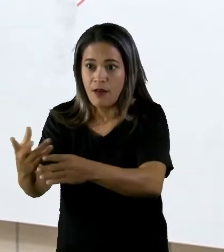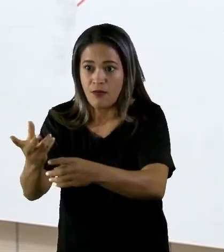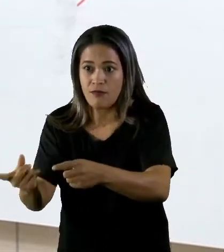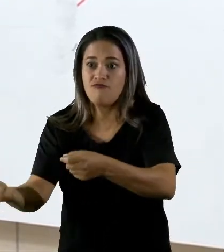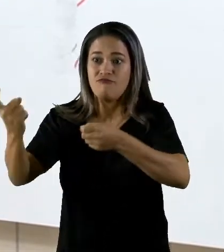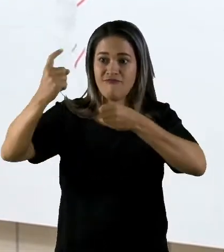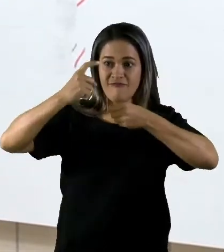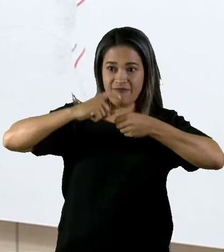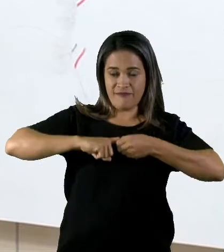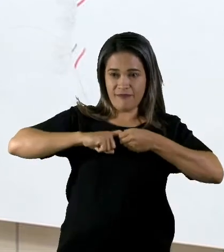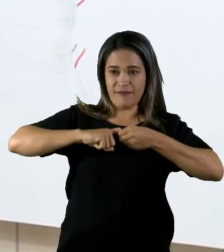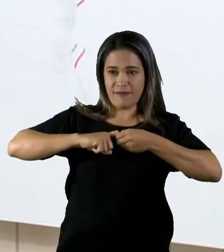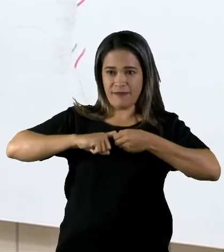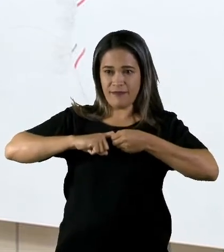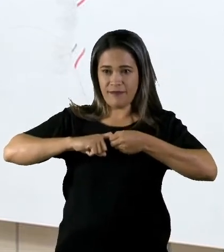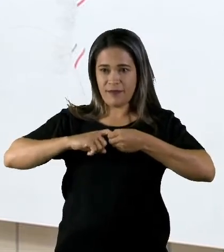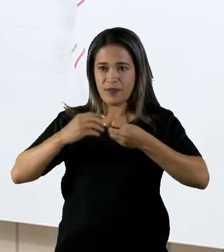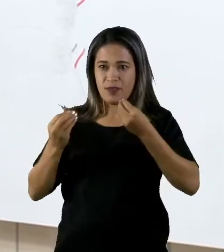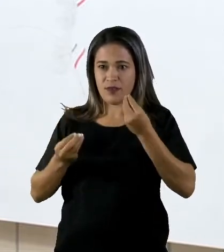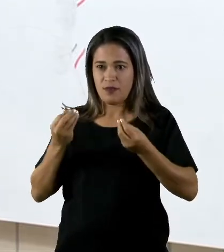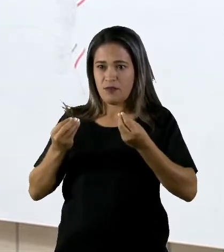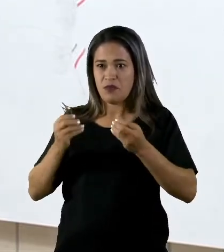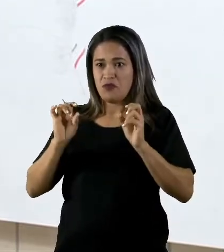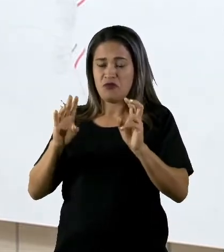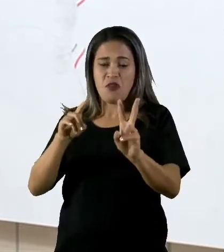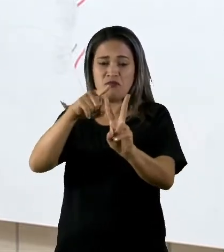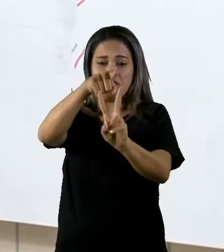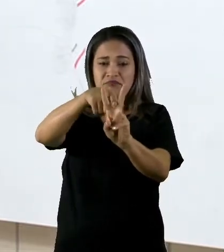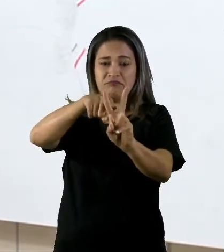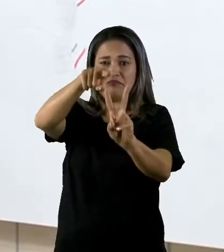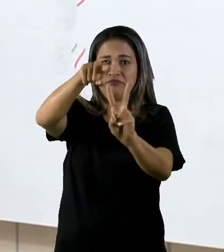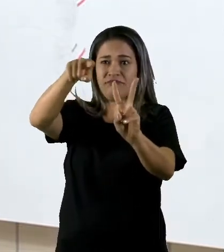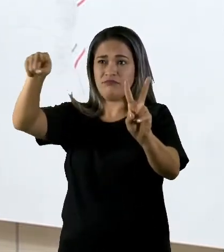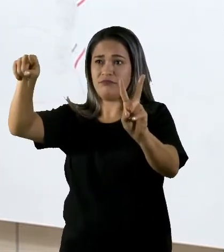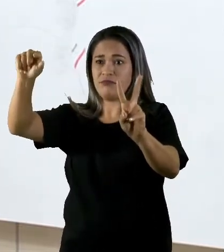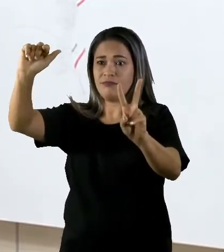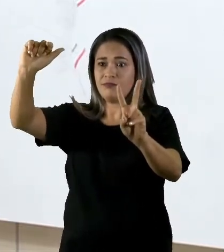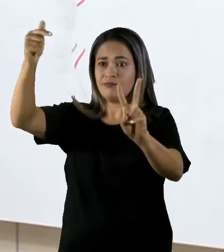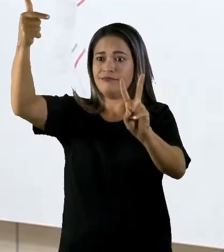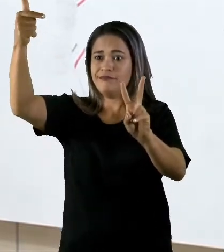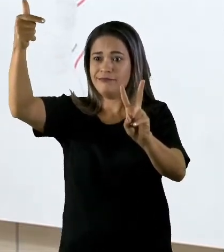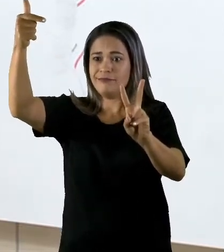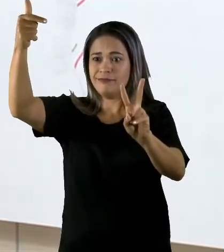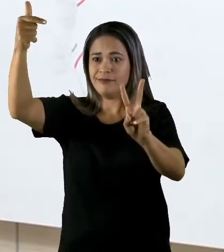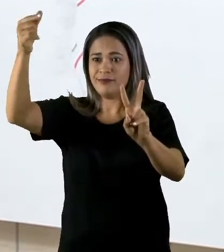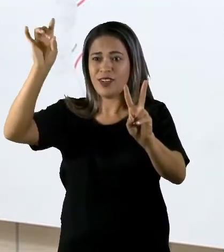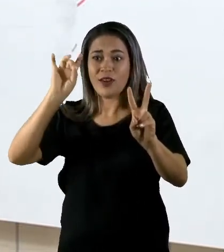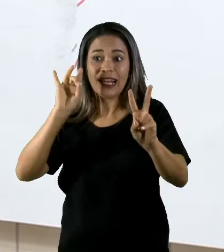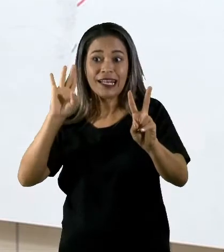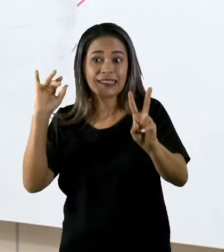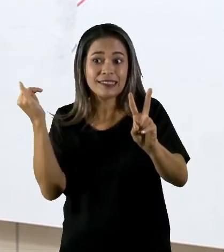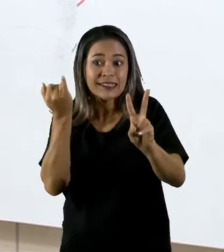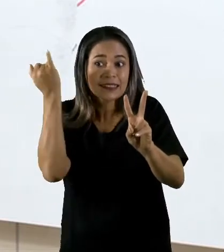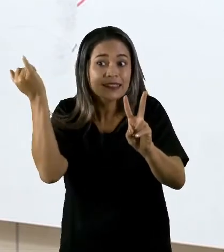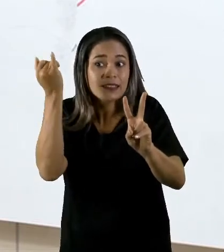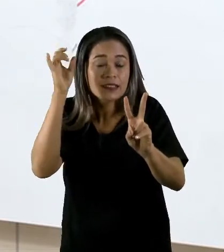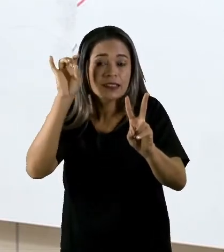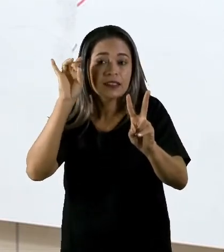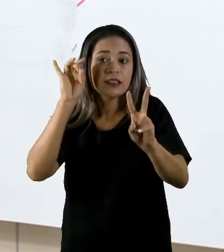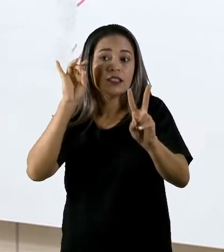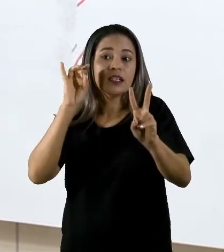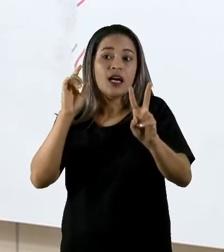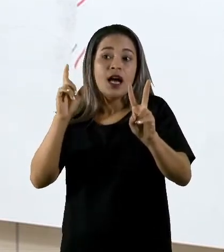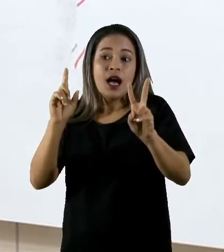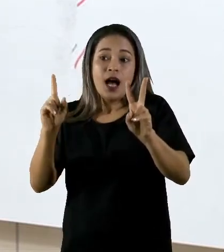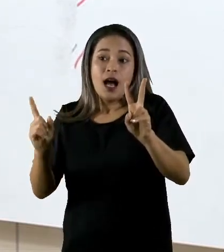voltar, eu só vou fazer a potência dessa raiz. Só tem um detalhe importantíssimo. O que você faz antes